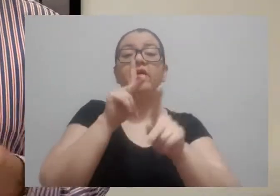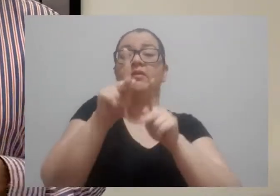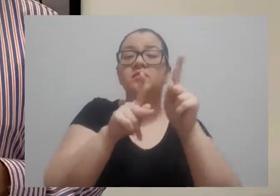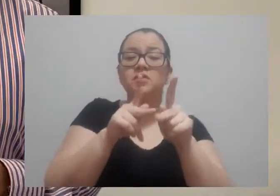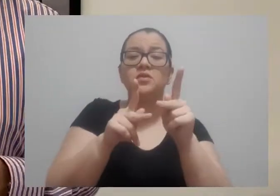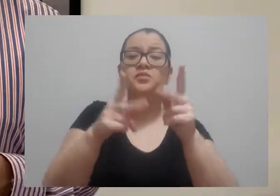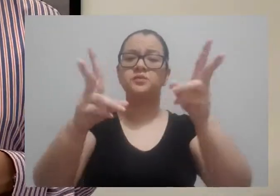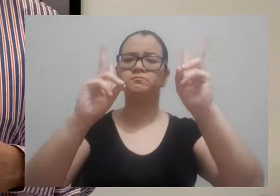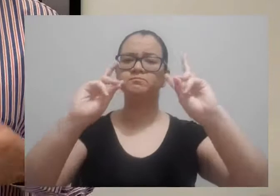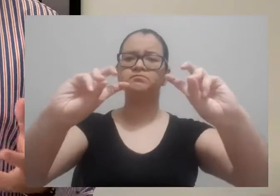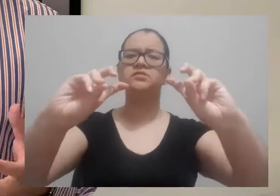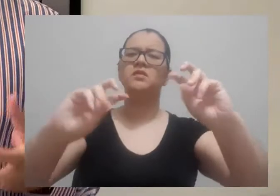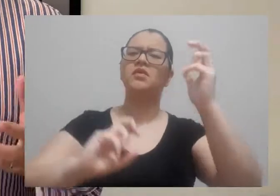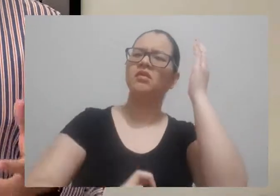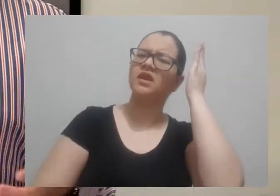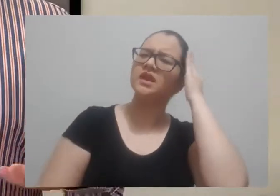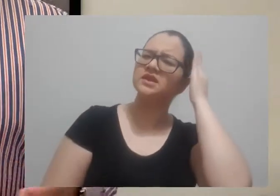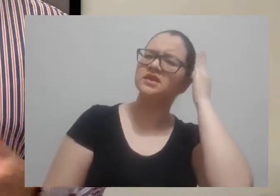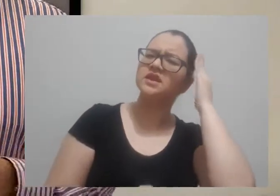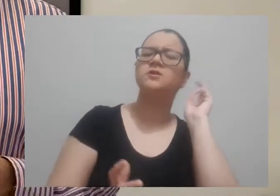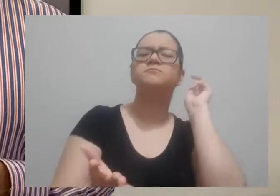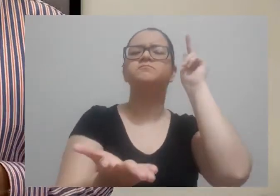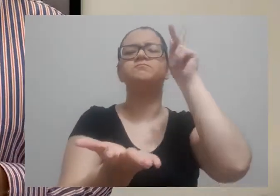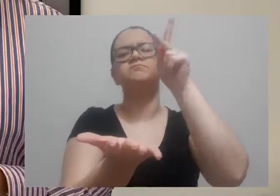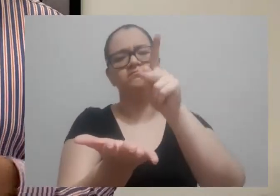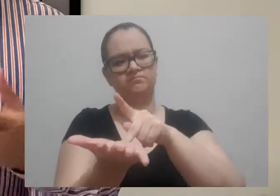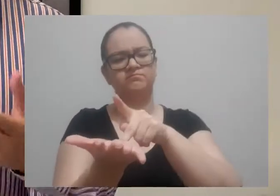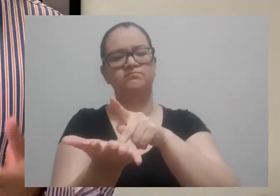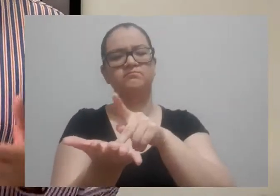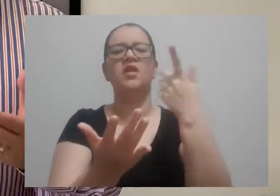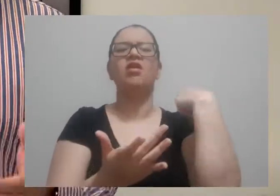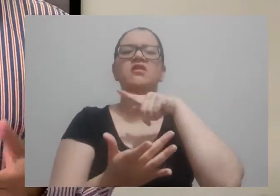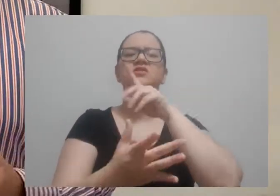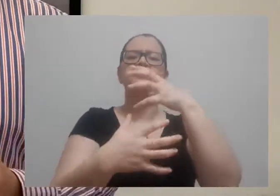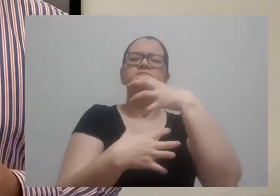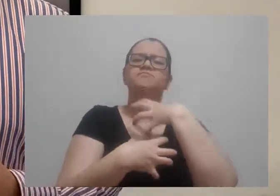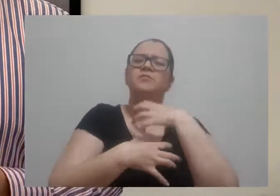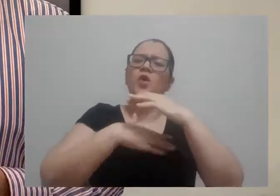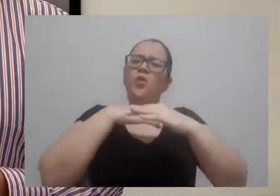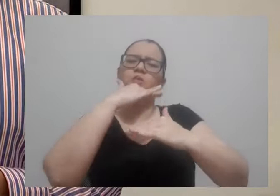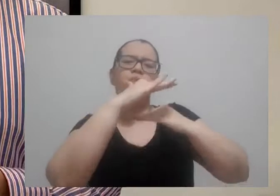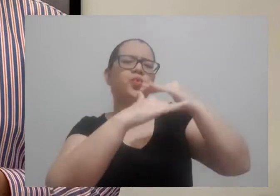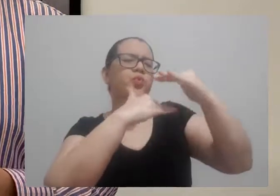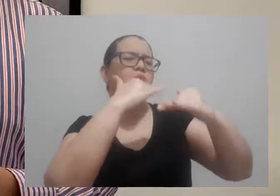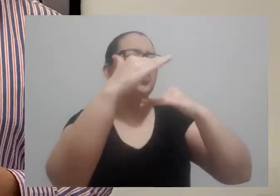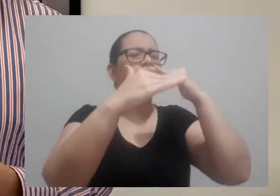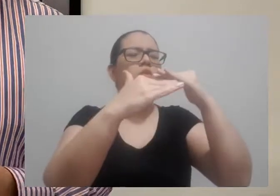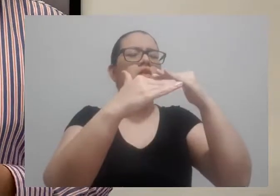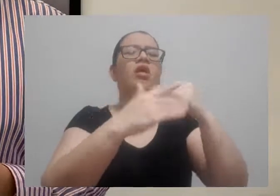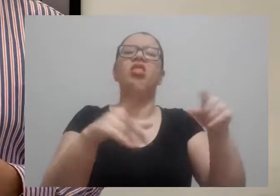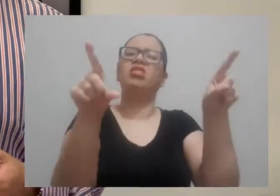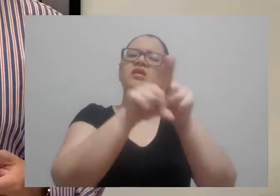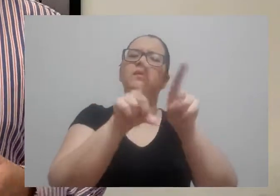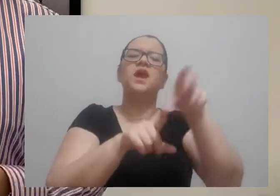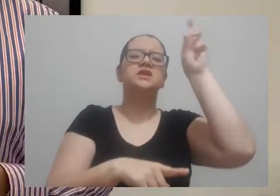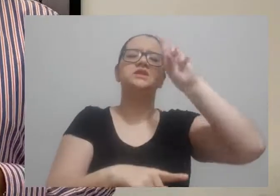vão assistir, que sejamos edificados e que o Senhor em tudo isso seja glorificado. Pedimos